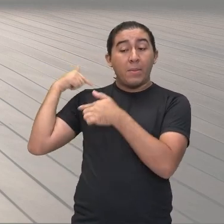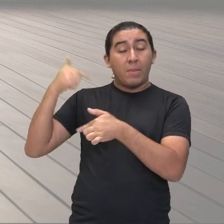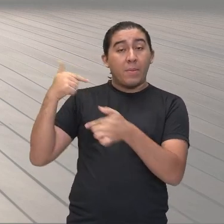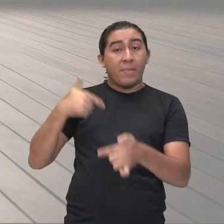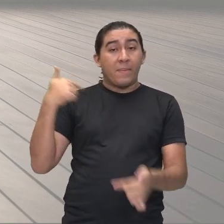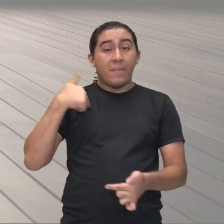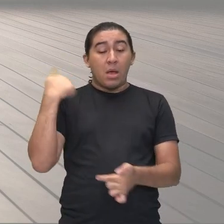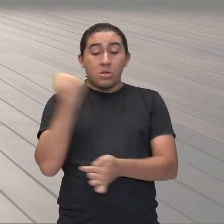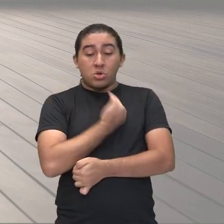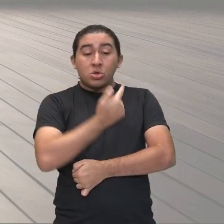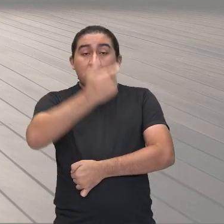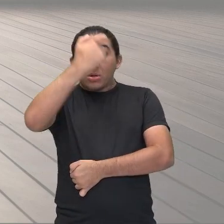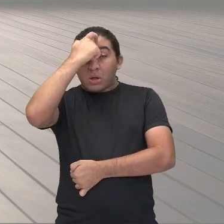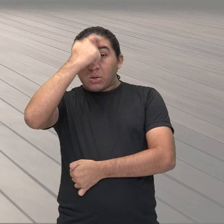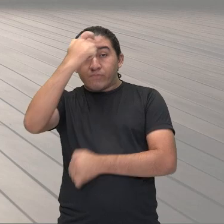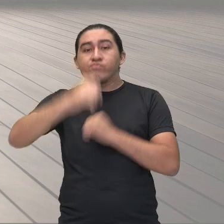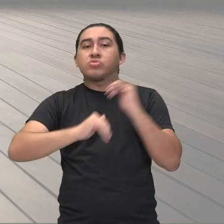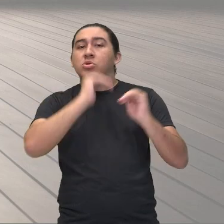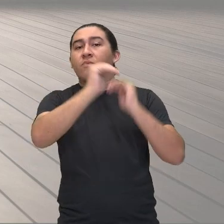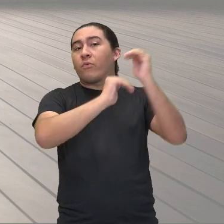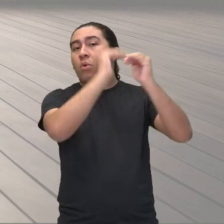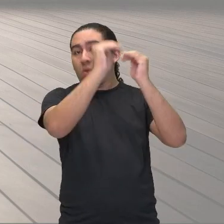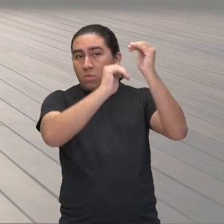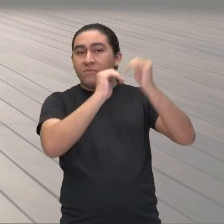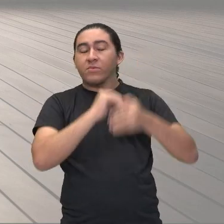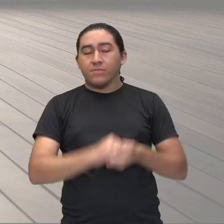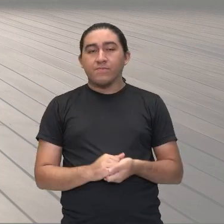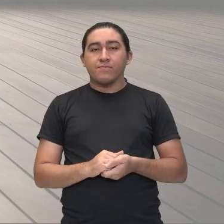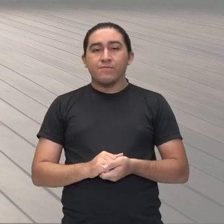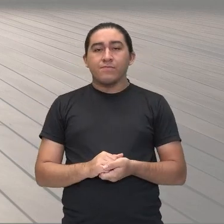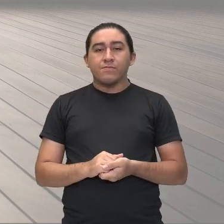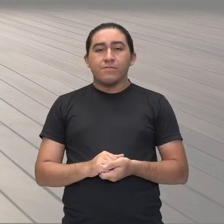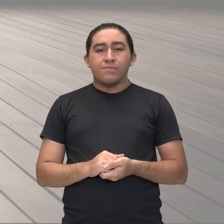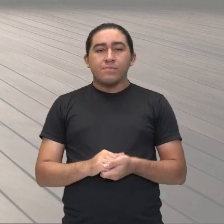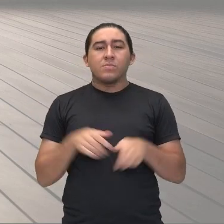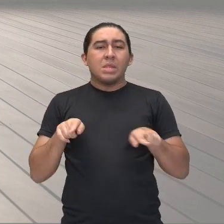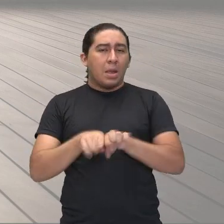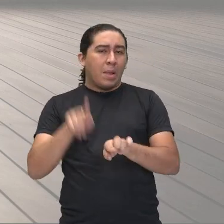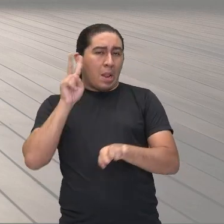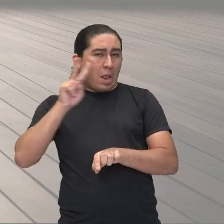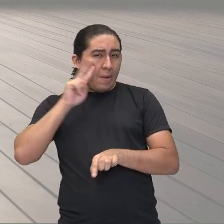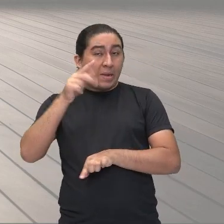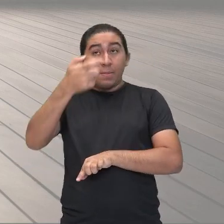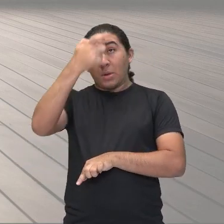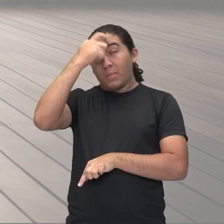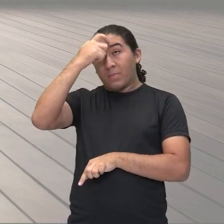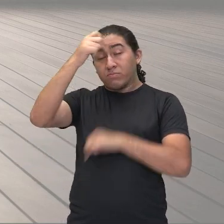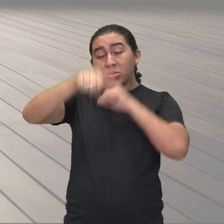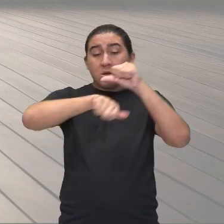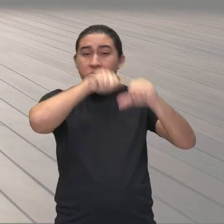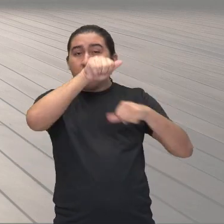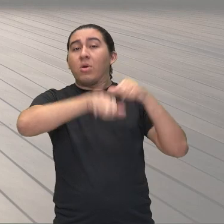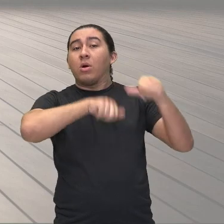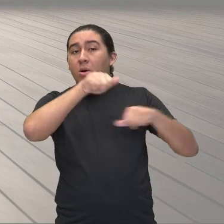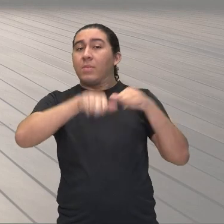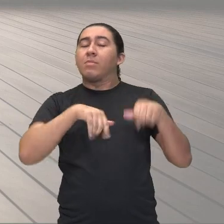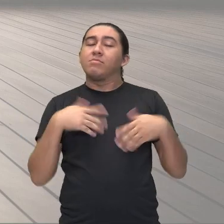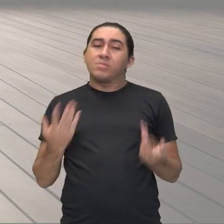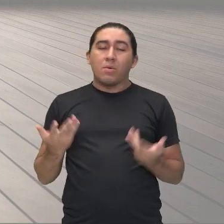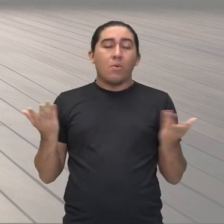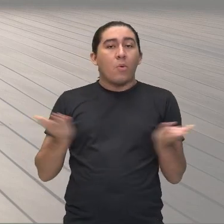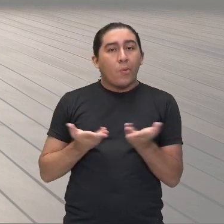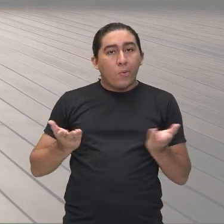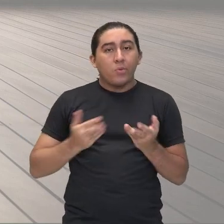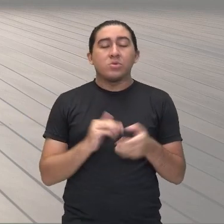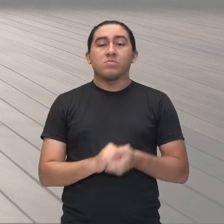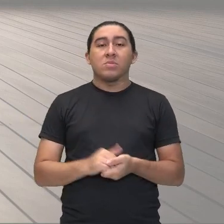constrói. Acabamos de falar sobre a construção e a desconstrução. É o que acontece. Hoje, dizem